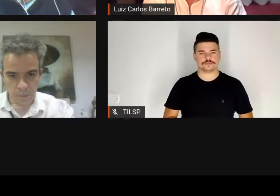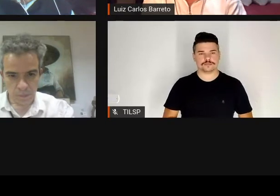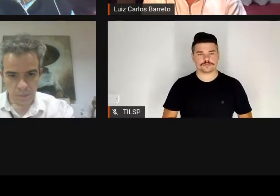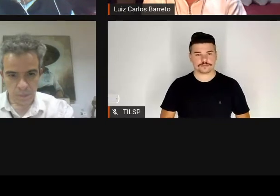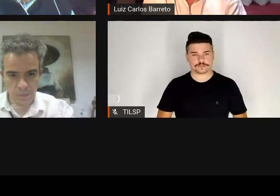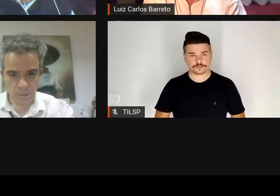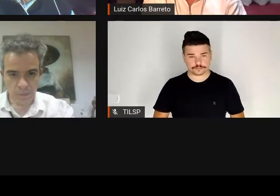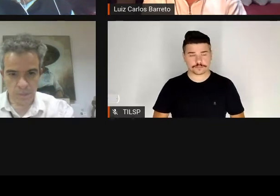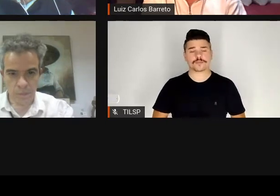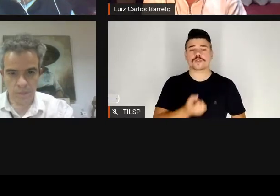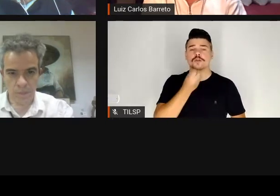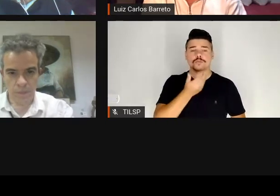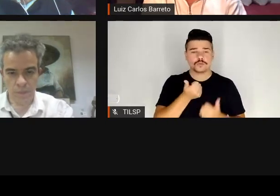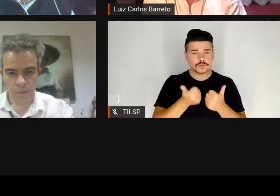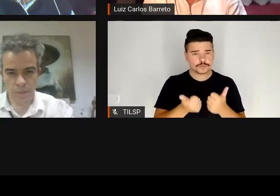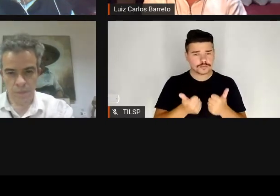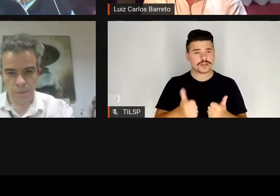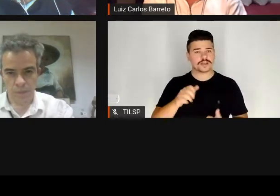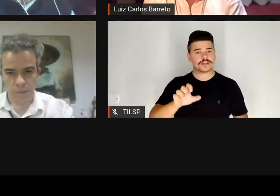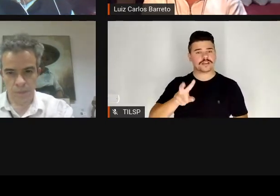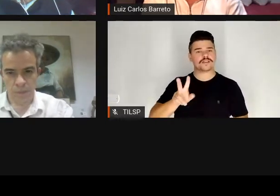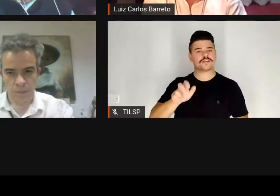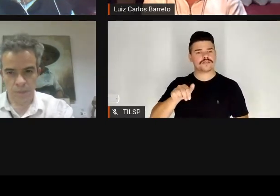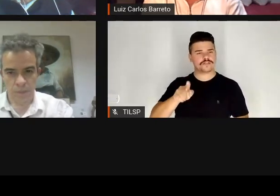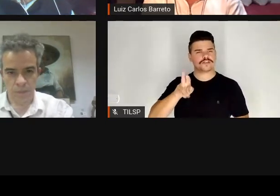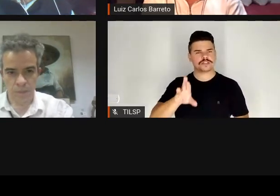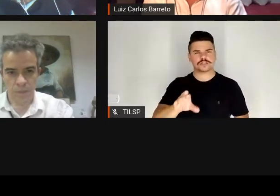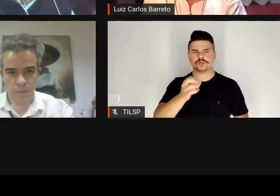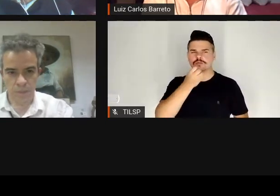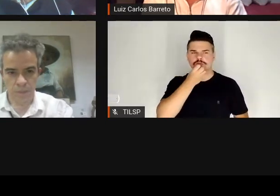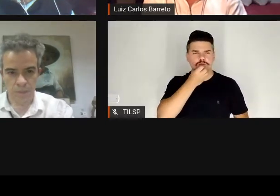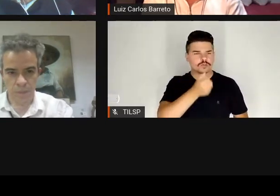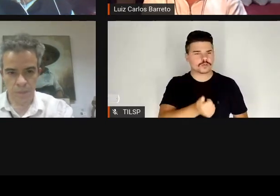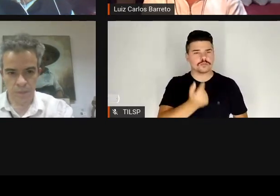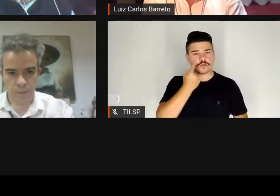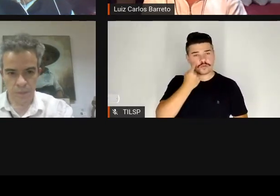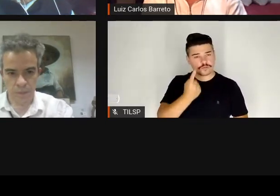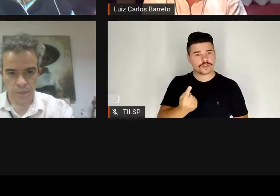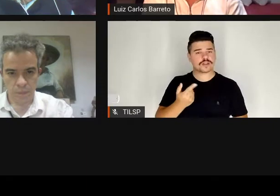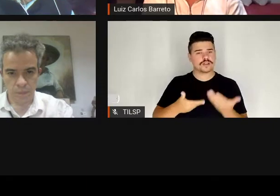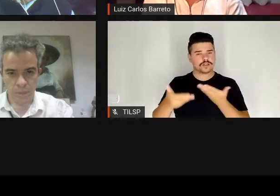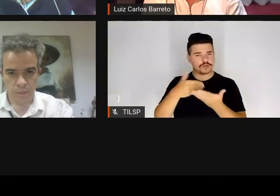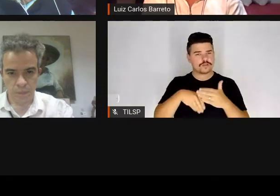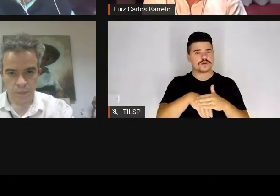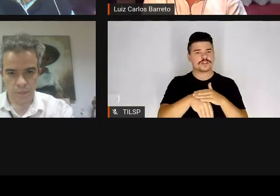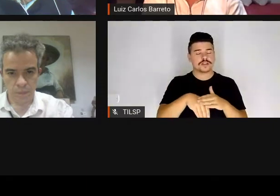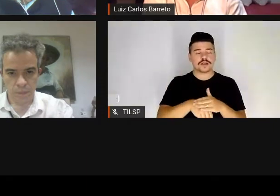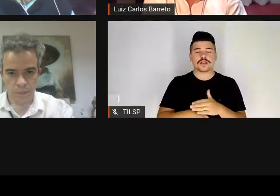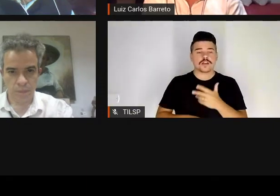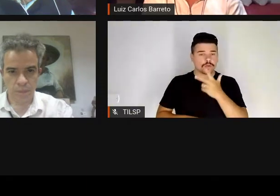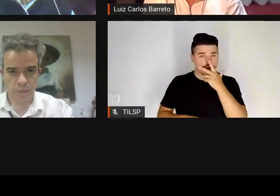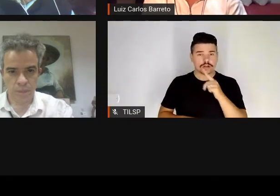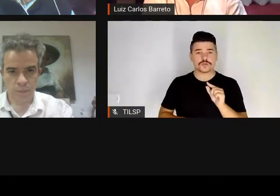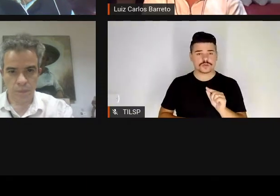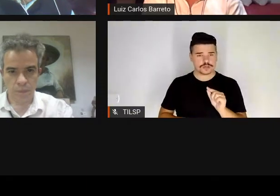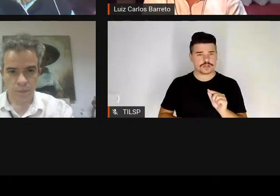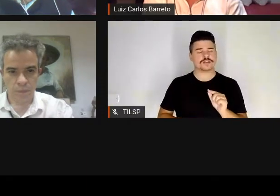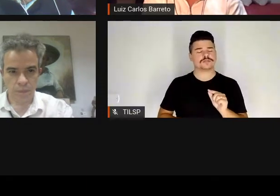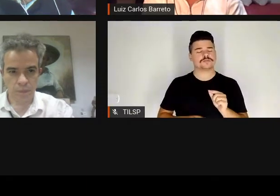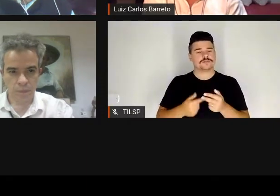Muito bom, Evandro. Muito, muito bom te ouvir também. Eu acho que com isso, eu gostaria, então,